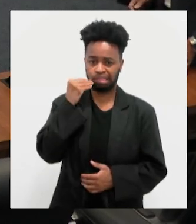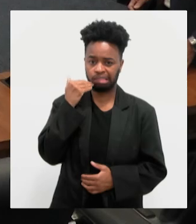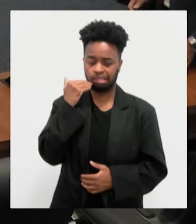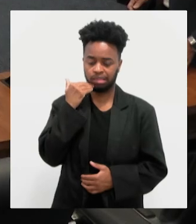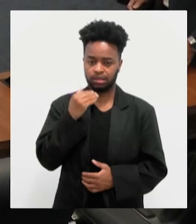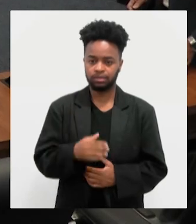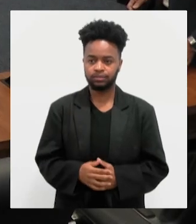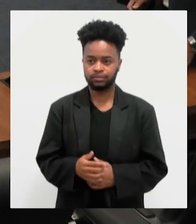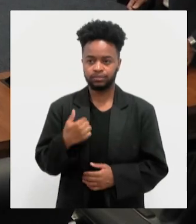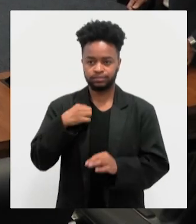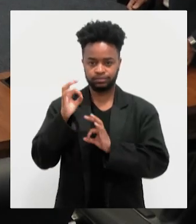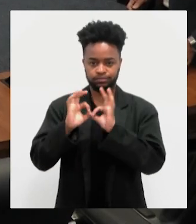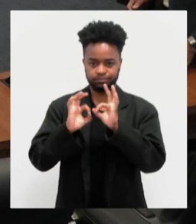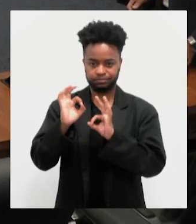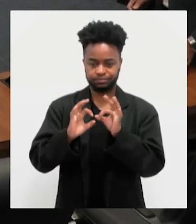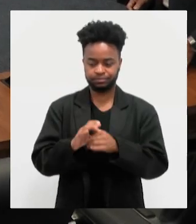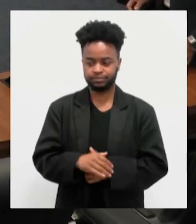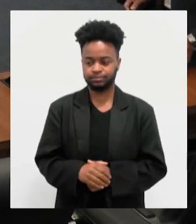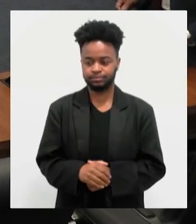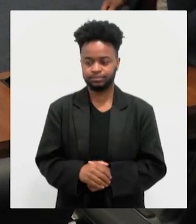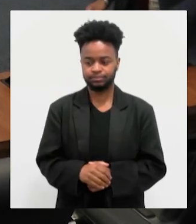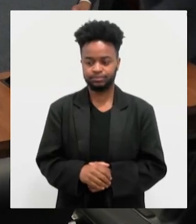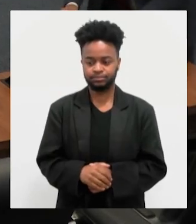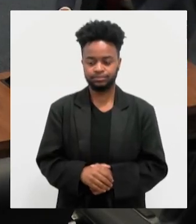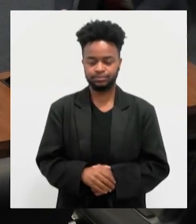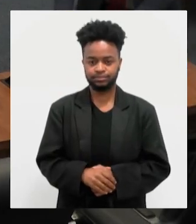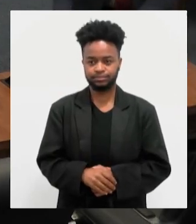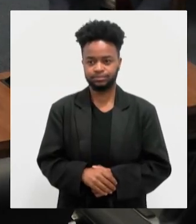Deixa eu ajustar aqui.